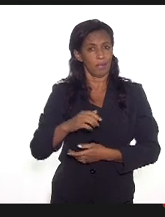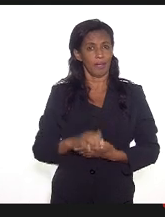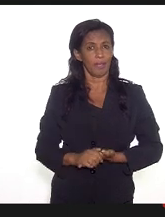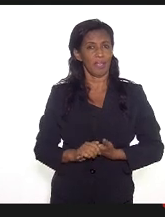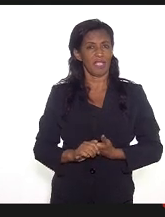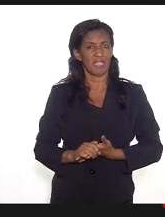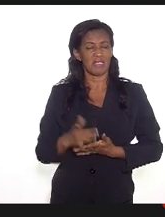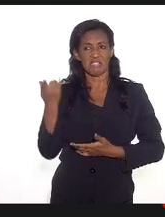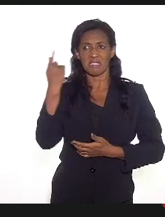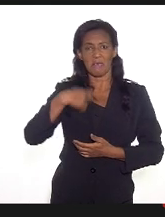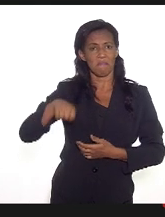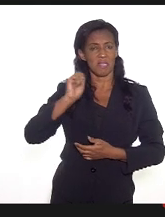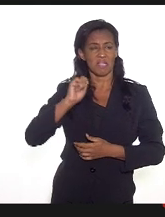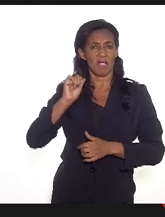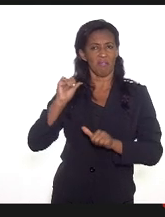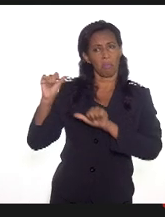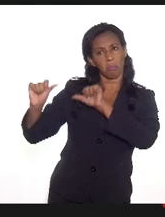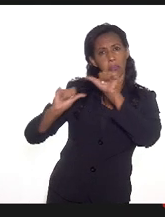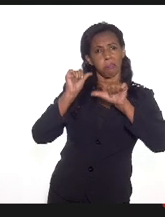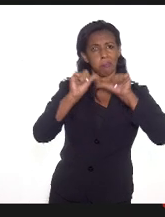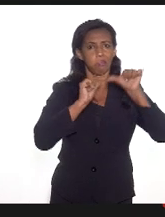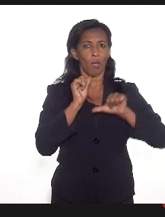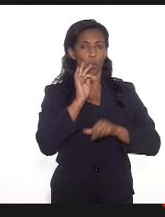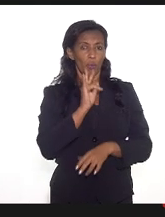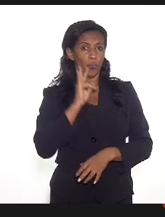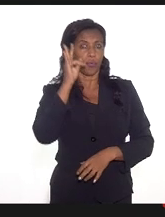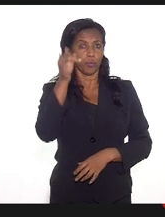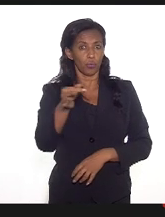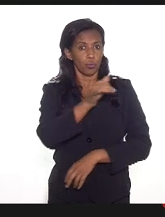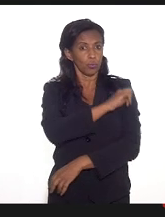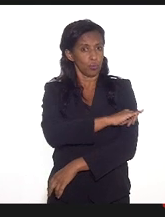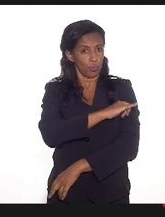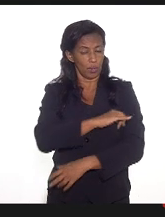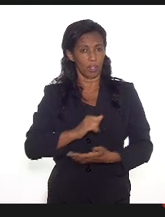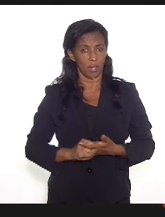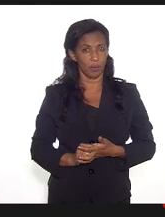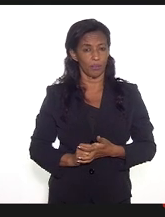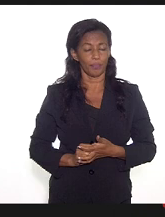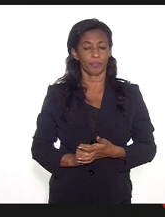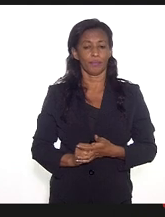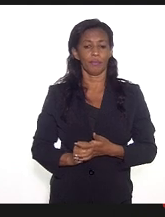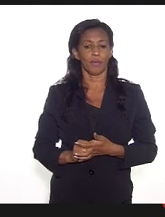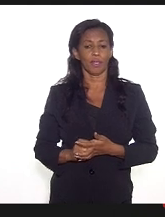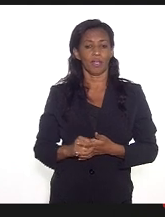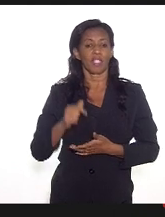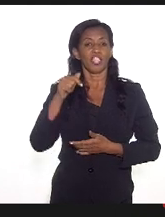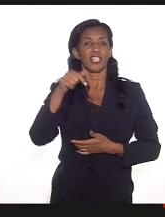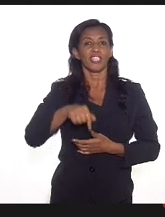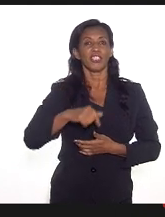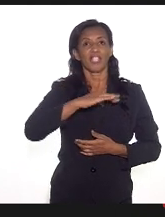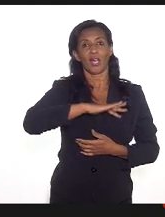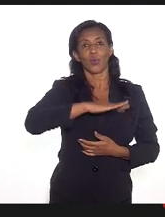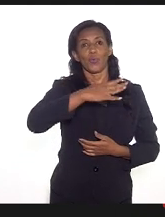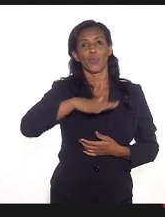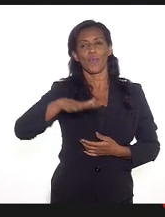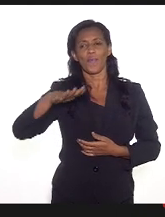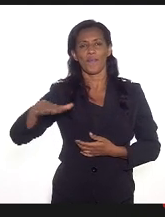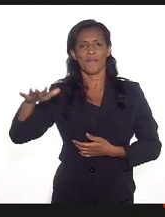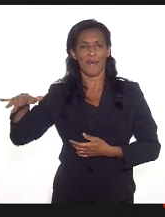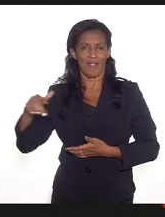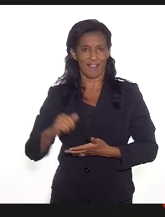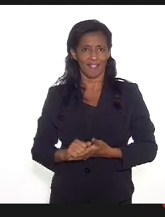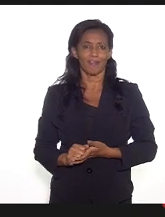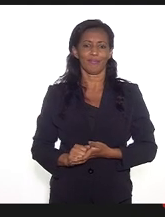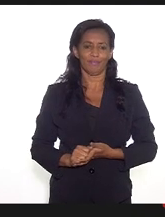nenhum trocadilho, o futuro do Rio, inexoravelmente, está no mar. Então, esse é o grande